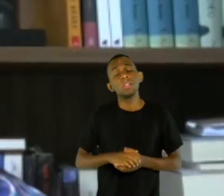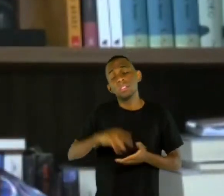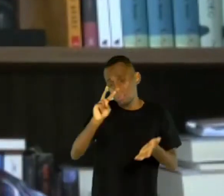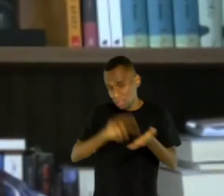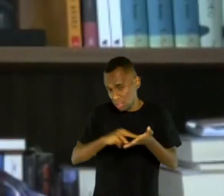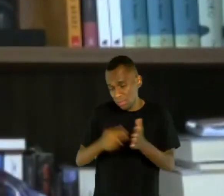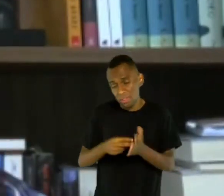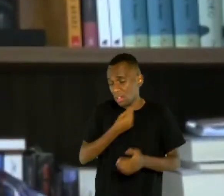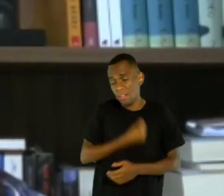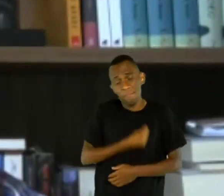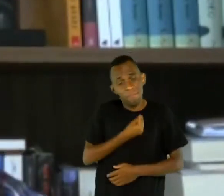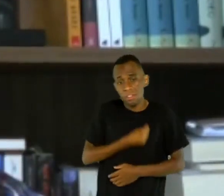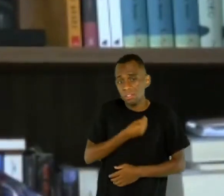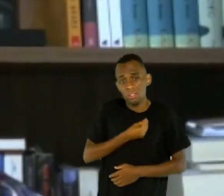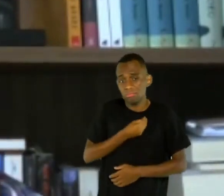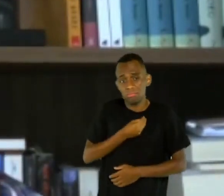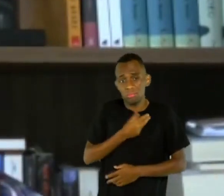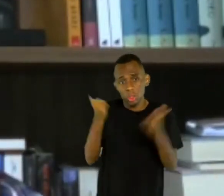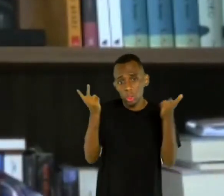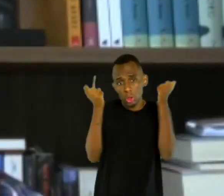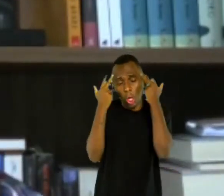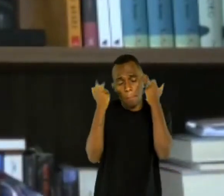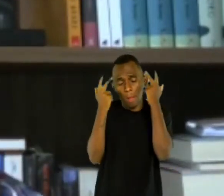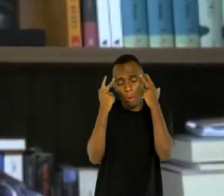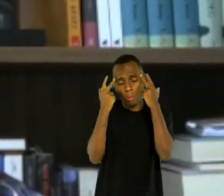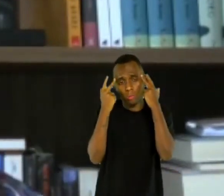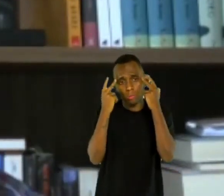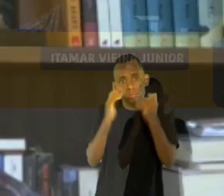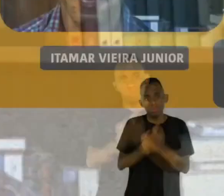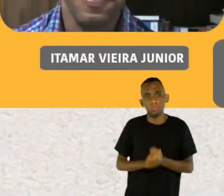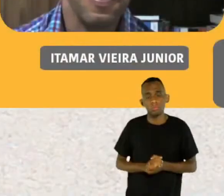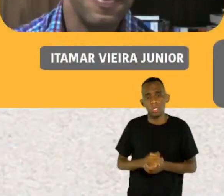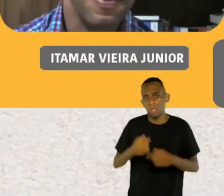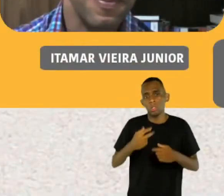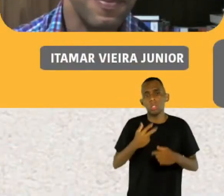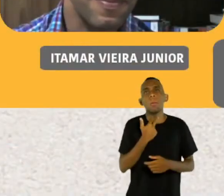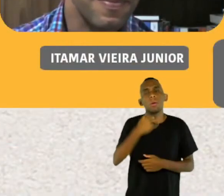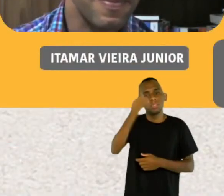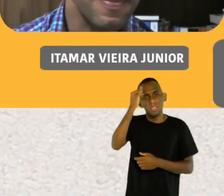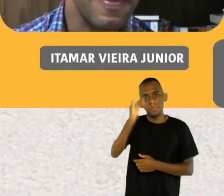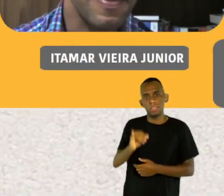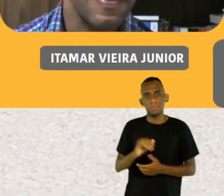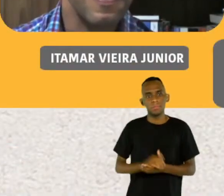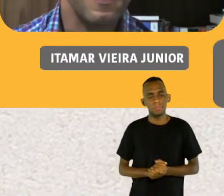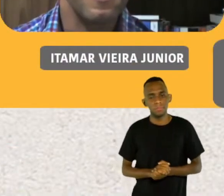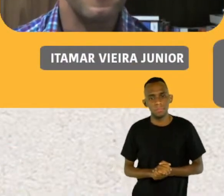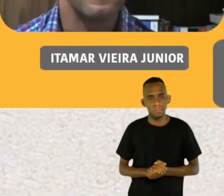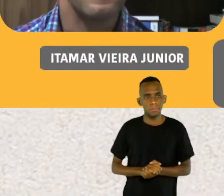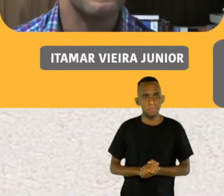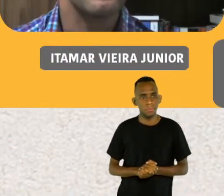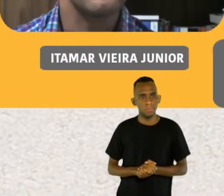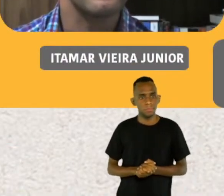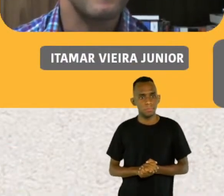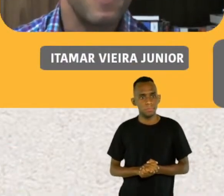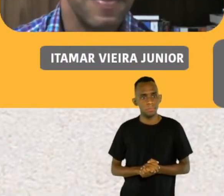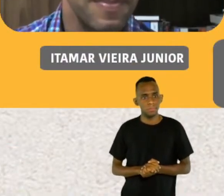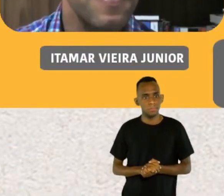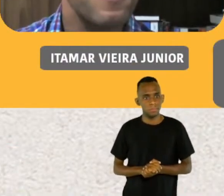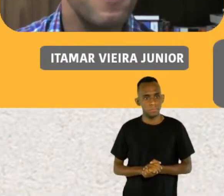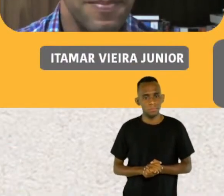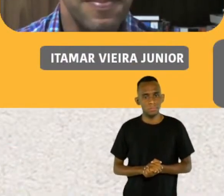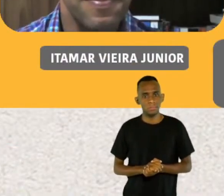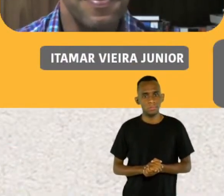nossa vida, do nosso cotidiano. É inevitável. Tem gente com Tem uma coisa